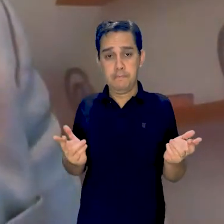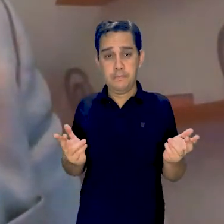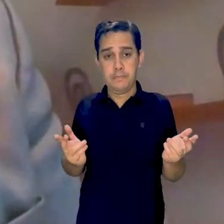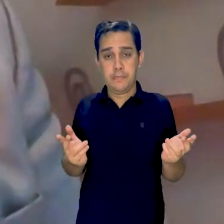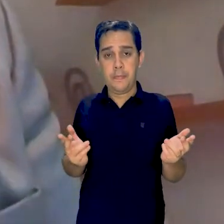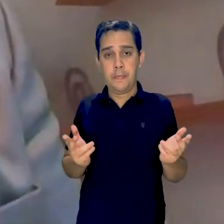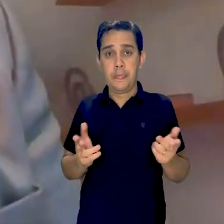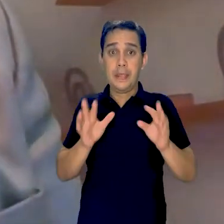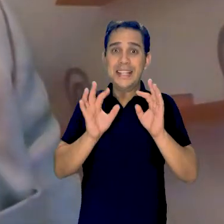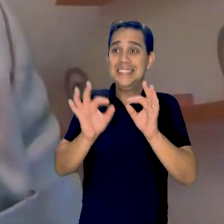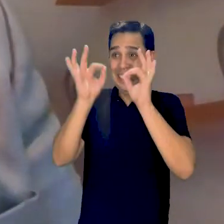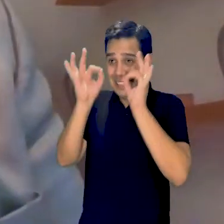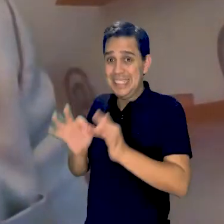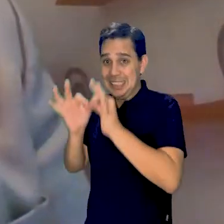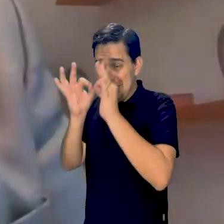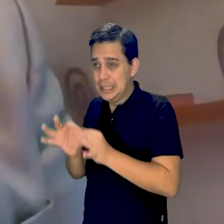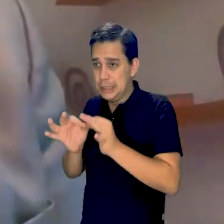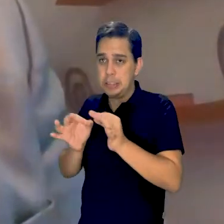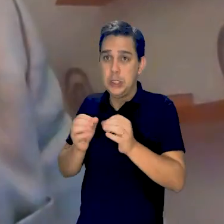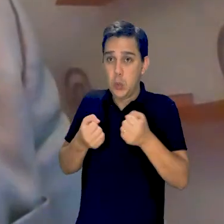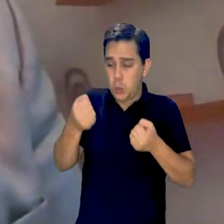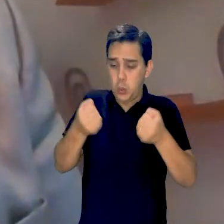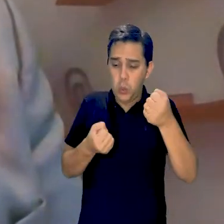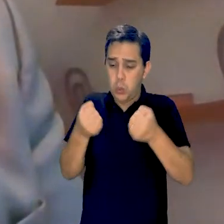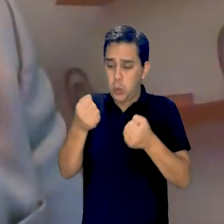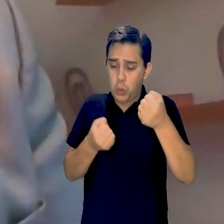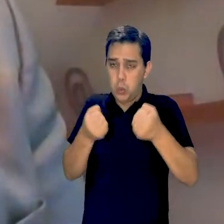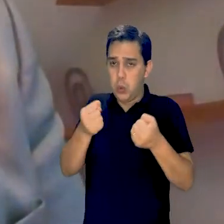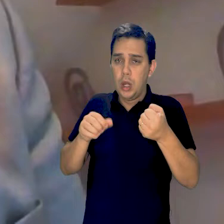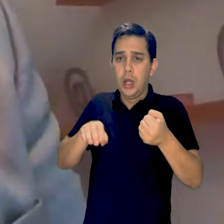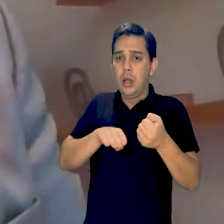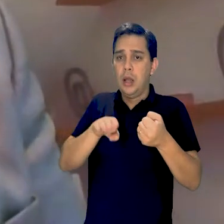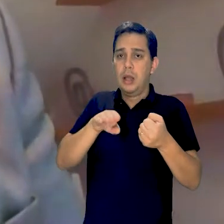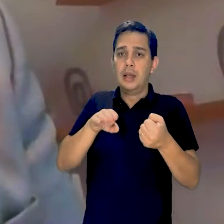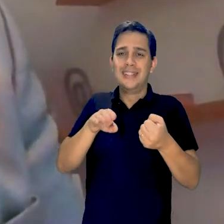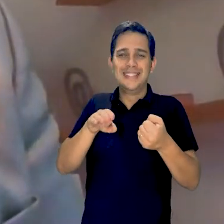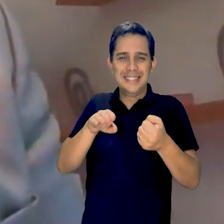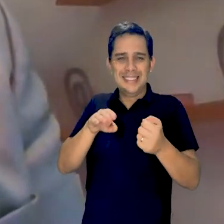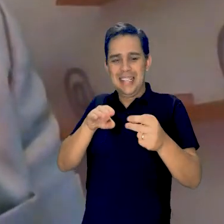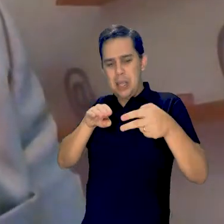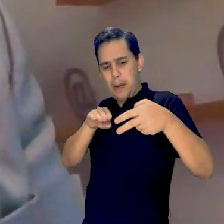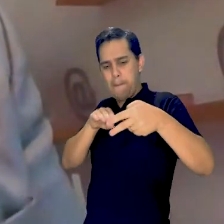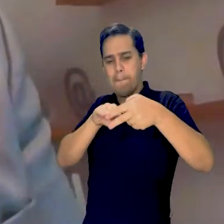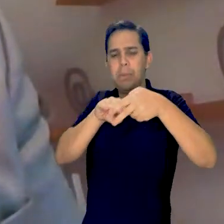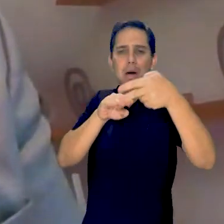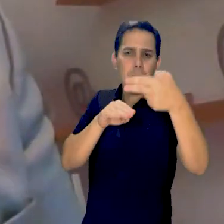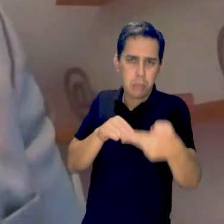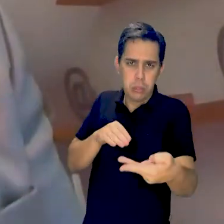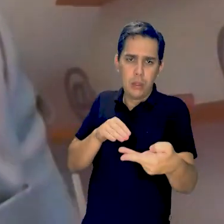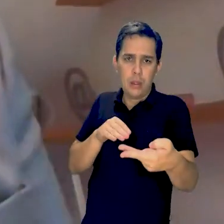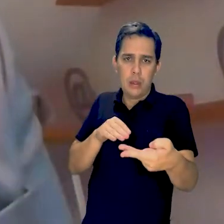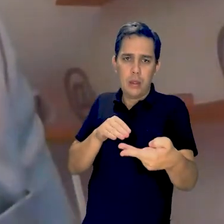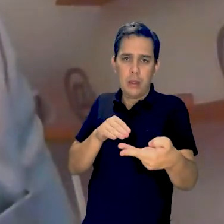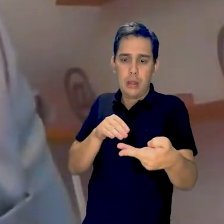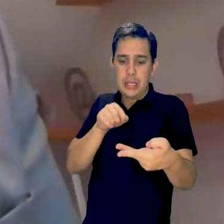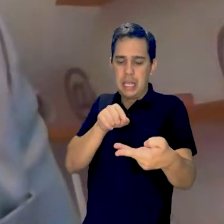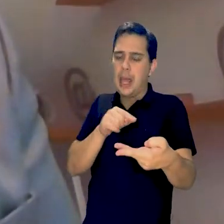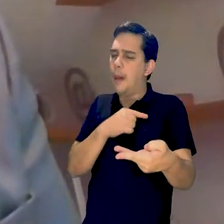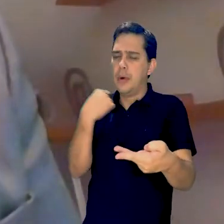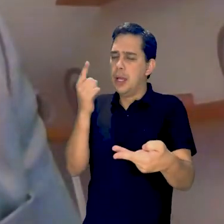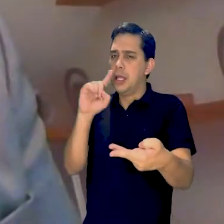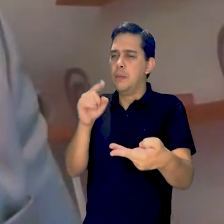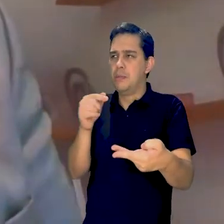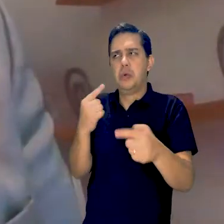início, não há uma previsão absoluta, porque nós não somos deuses. Então, nós não podemos atestar que, se ele